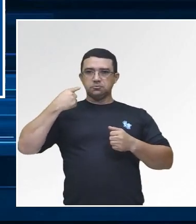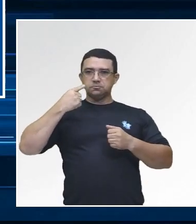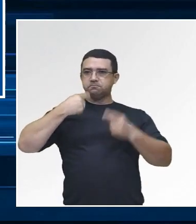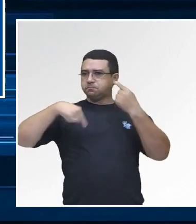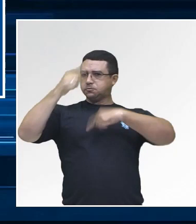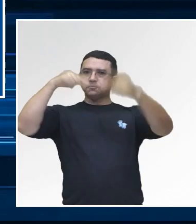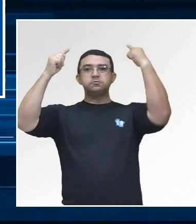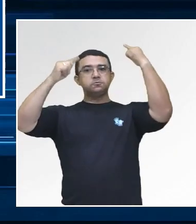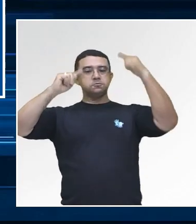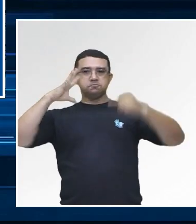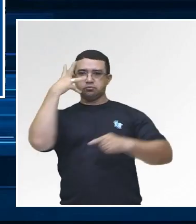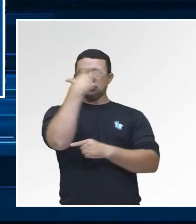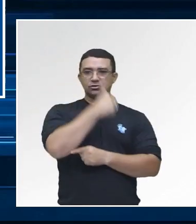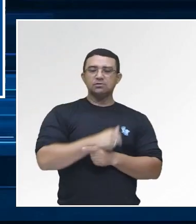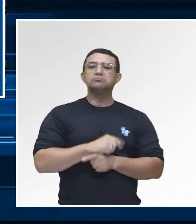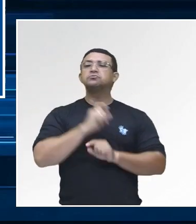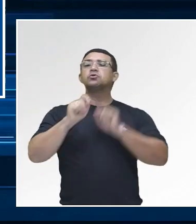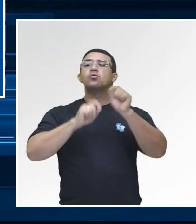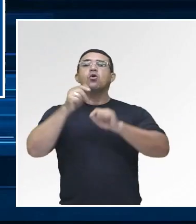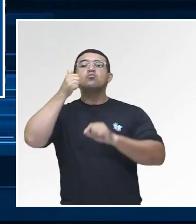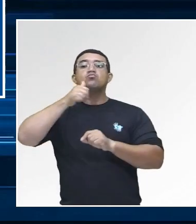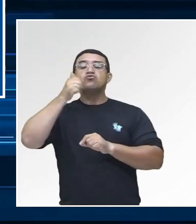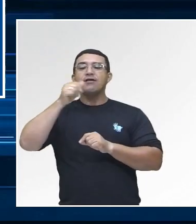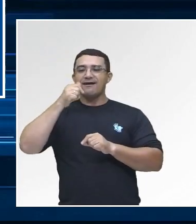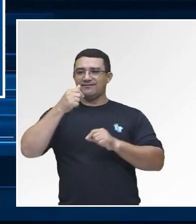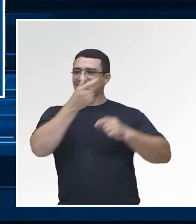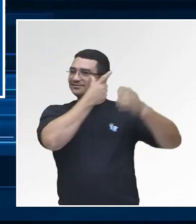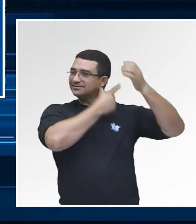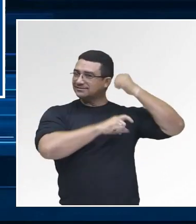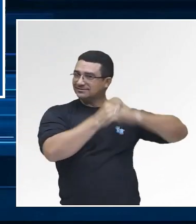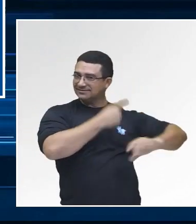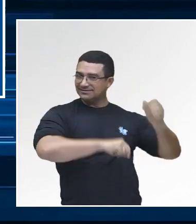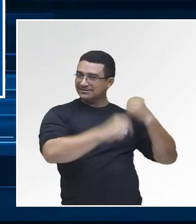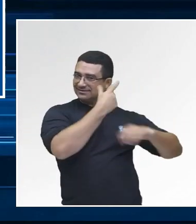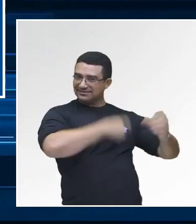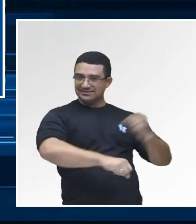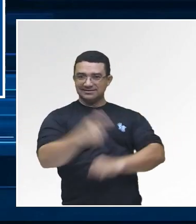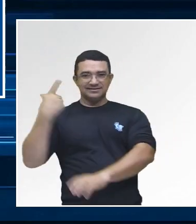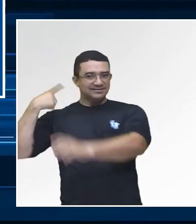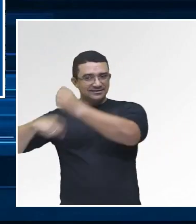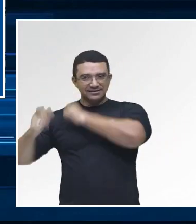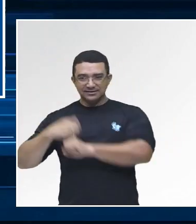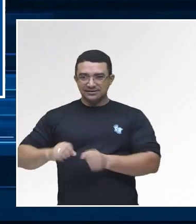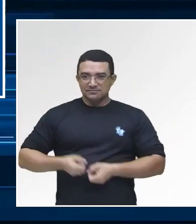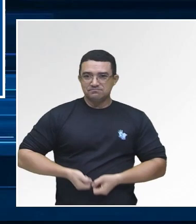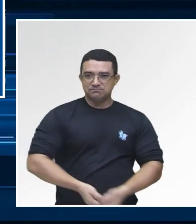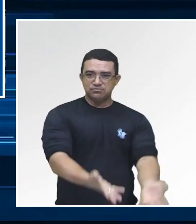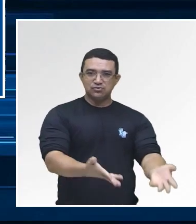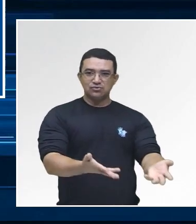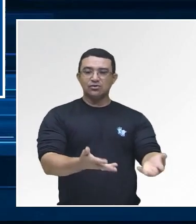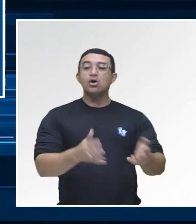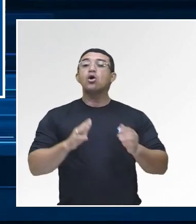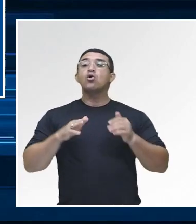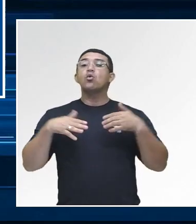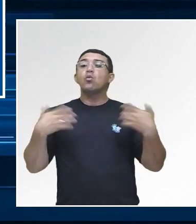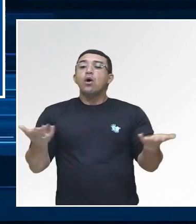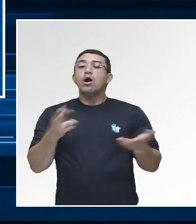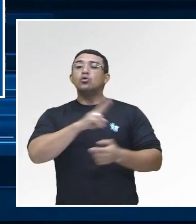tranças? Qual era o personagem que queria pegar os 3 porquinhos? Vocês